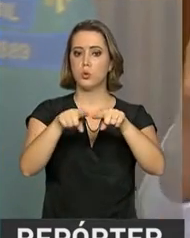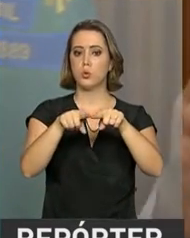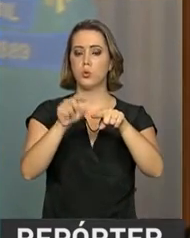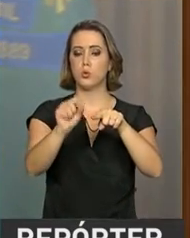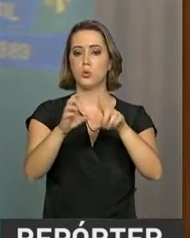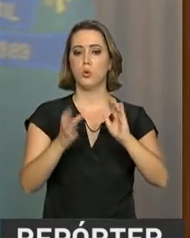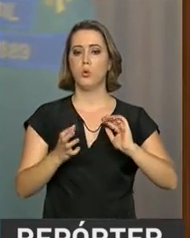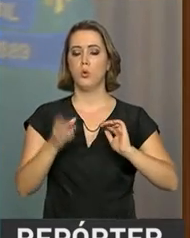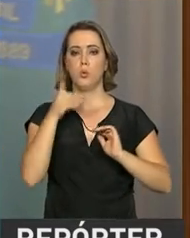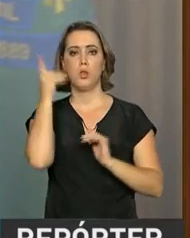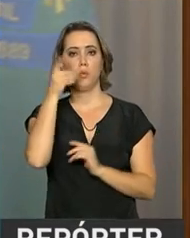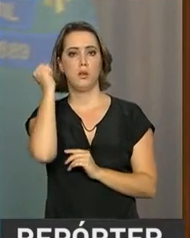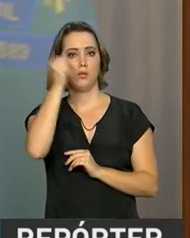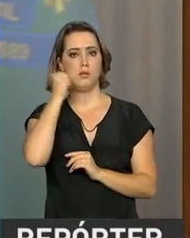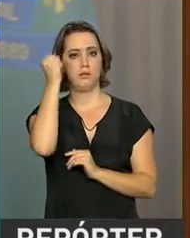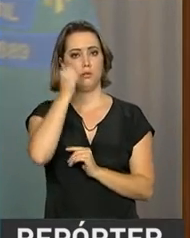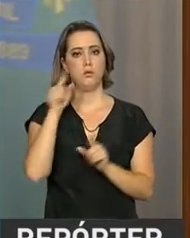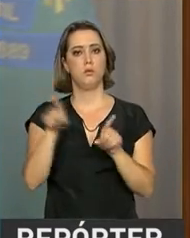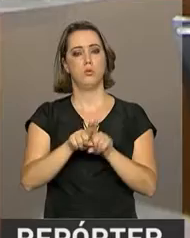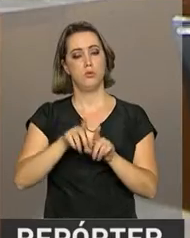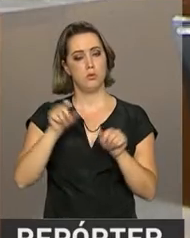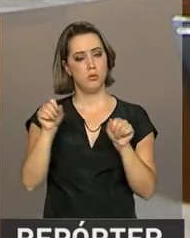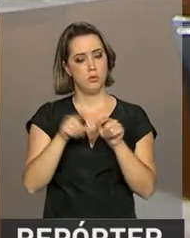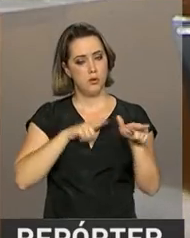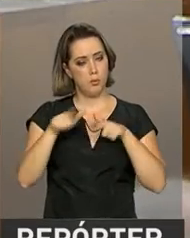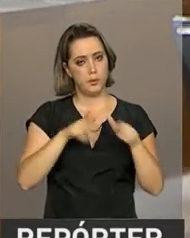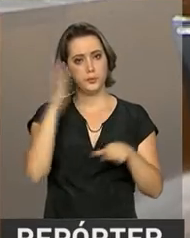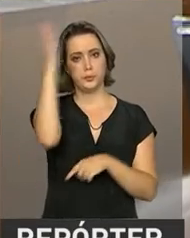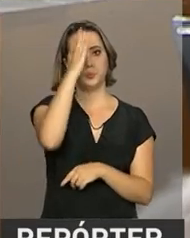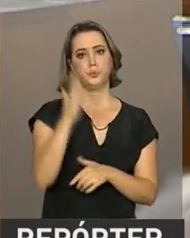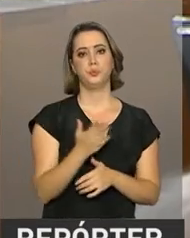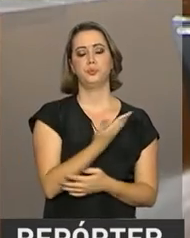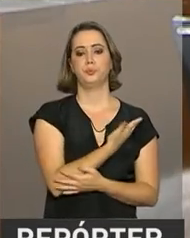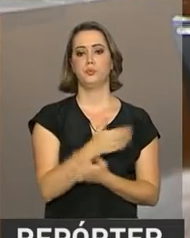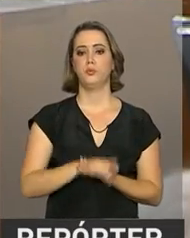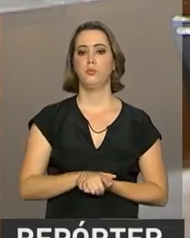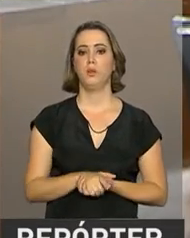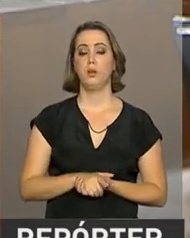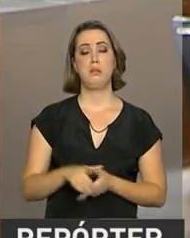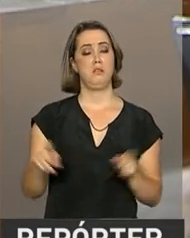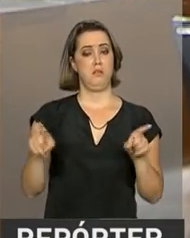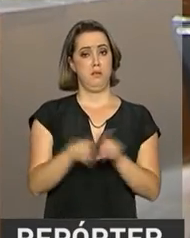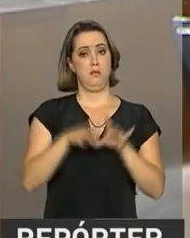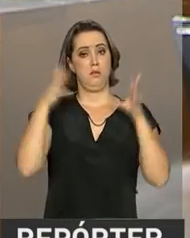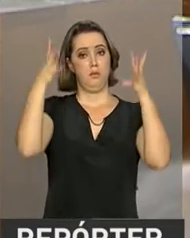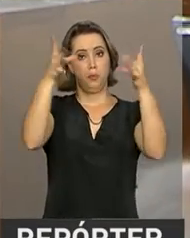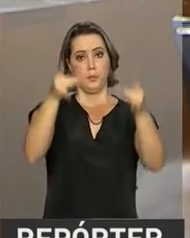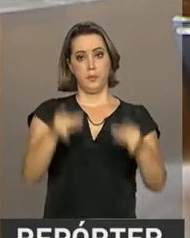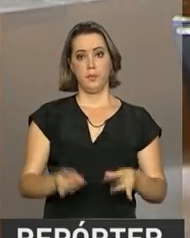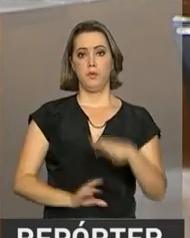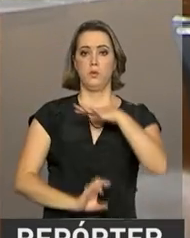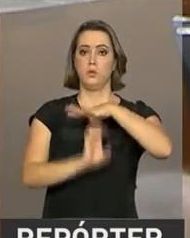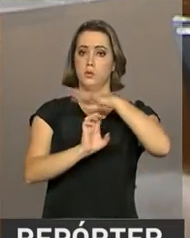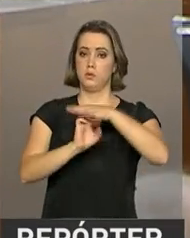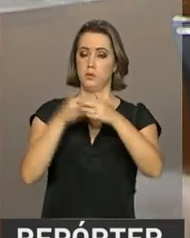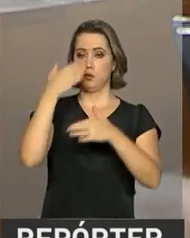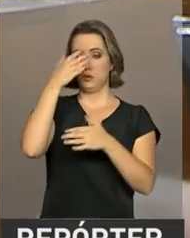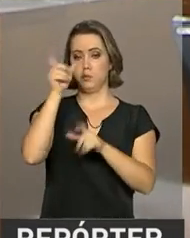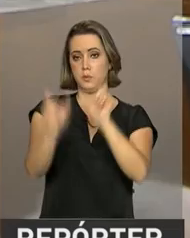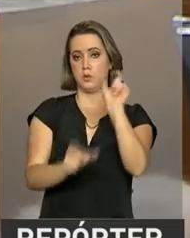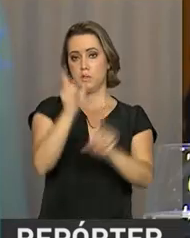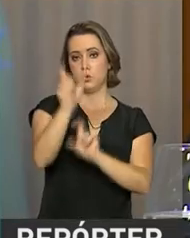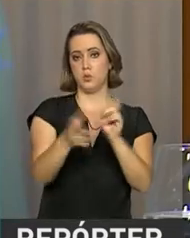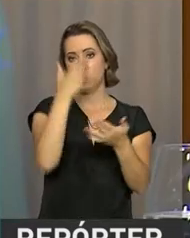está fazendo no brasil meirelles destacou também a confiança dos empresários e consumidores que está crescendo